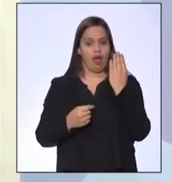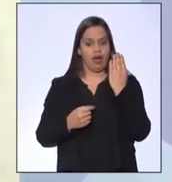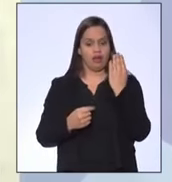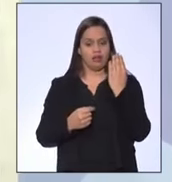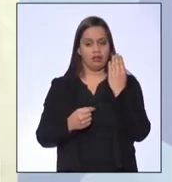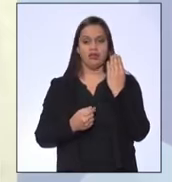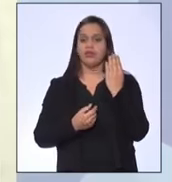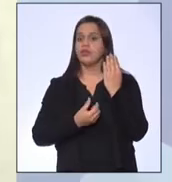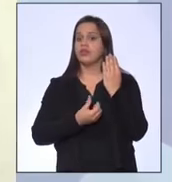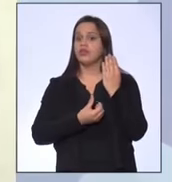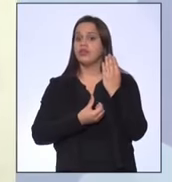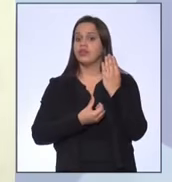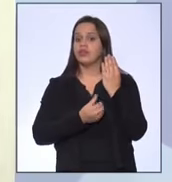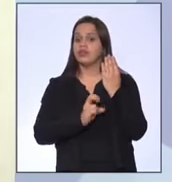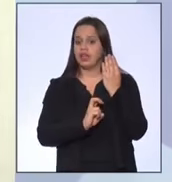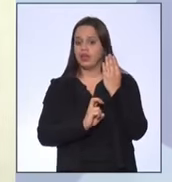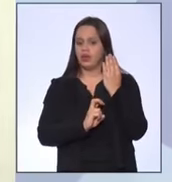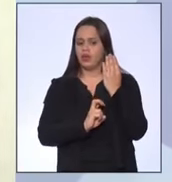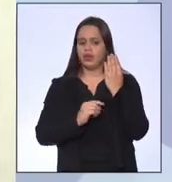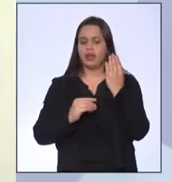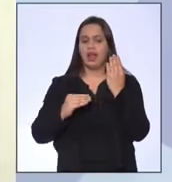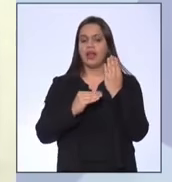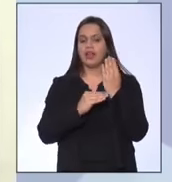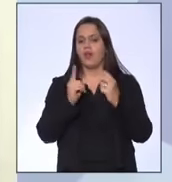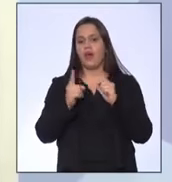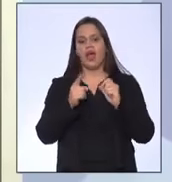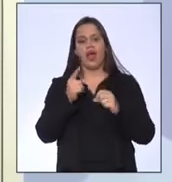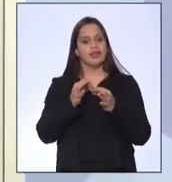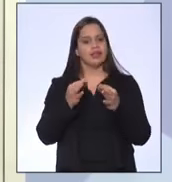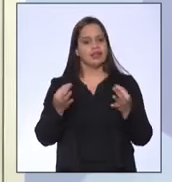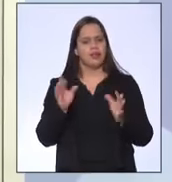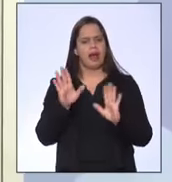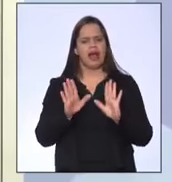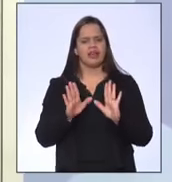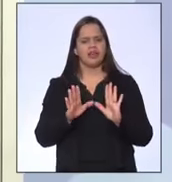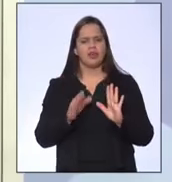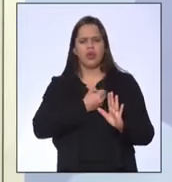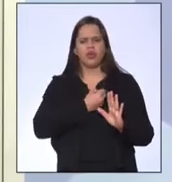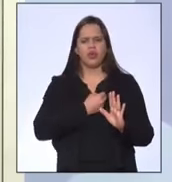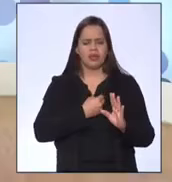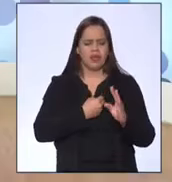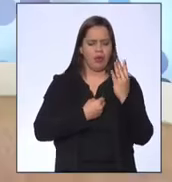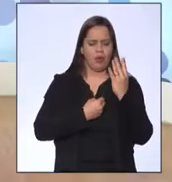4 e 5. Muito simples, né? Agora, qual o número que está entre 4 e